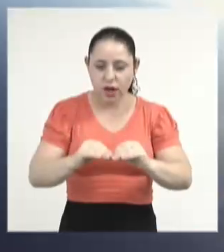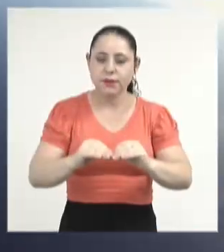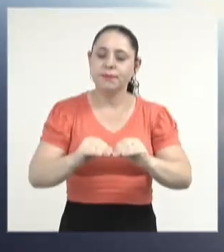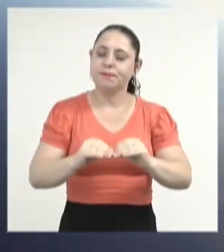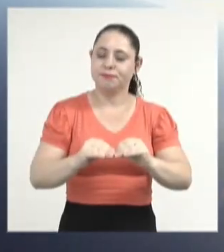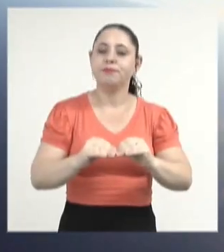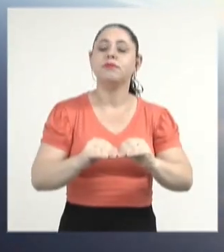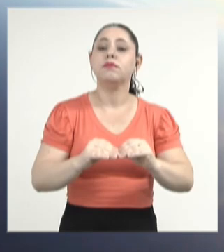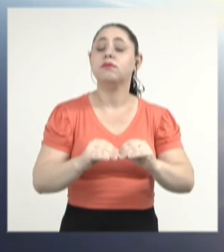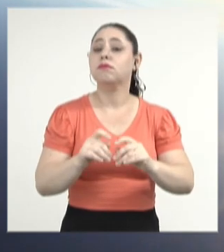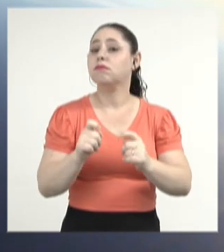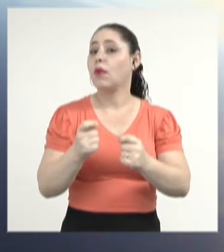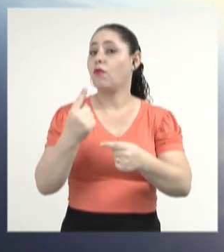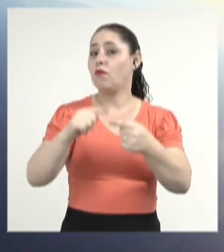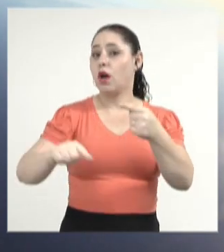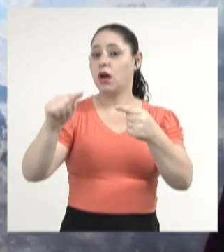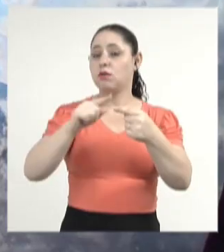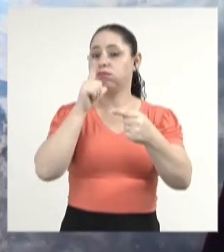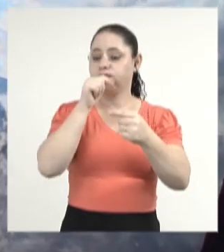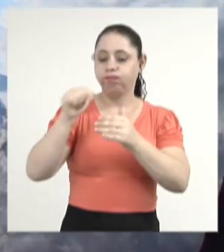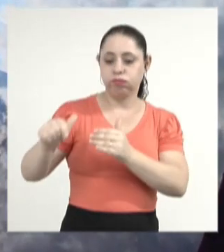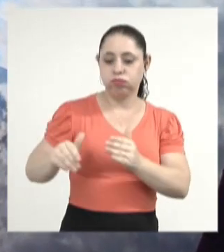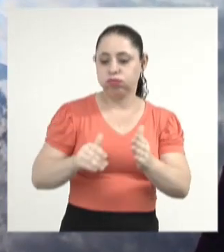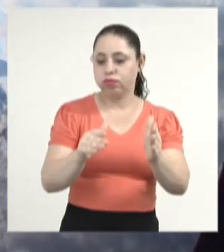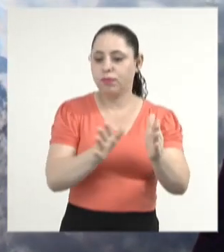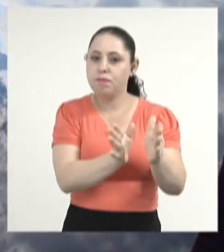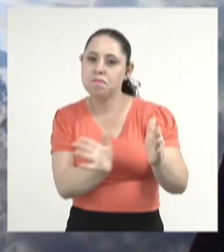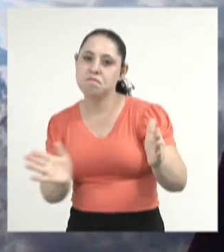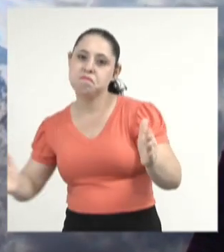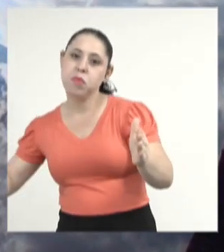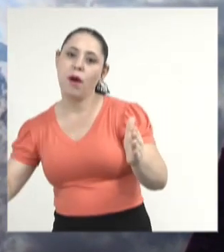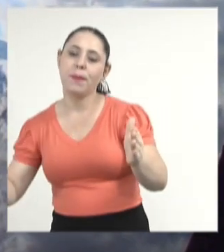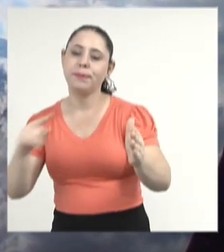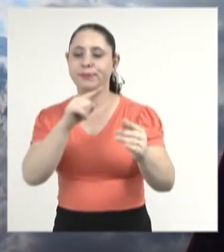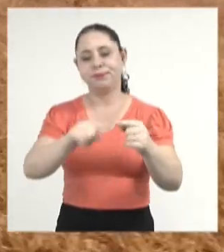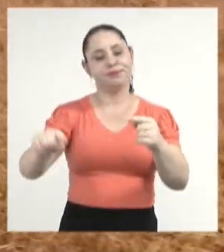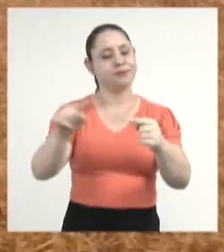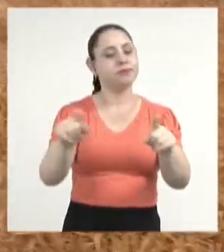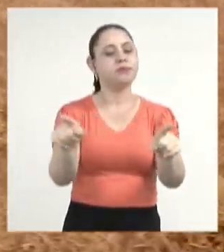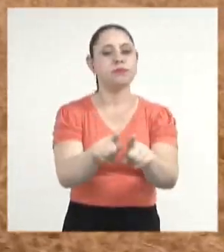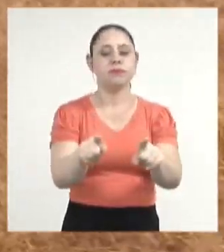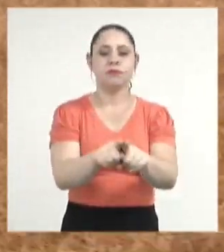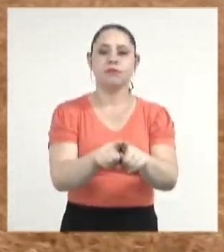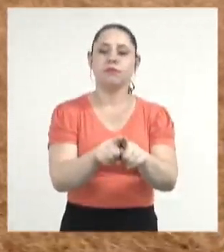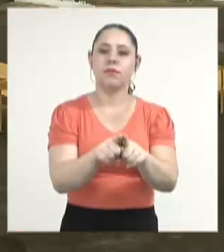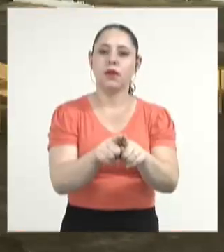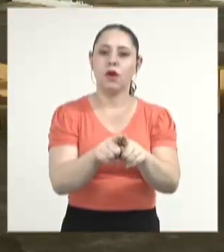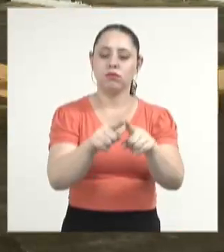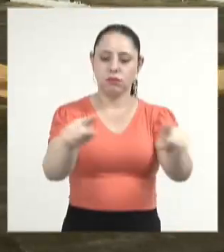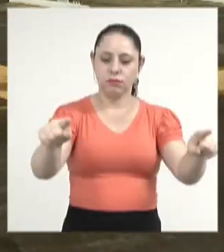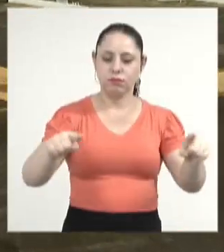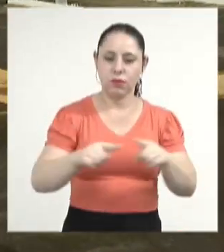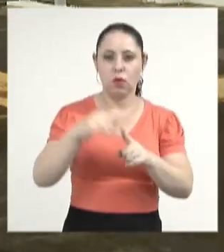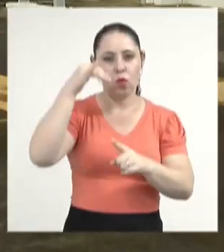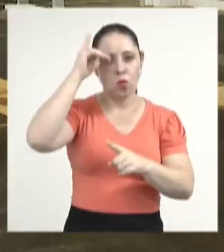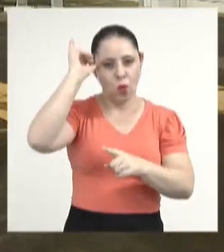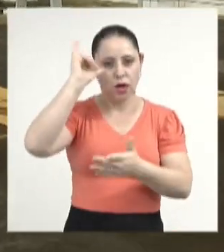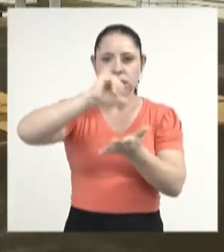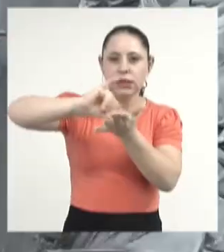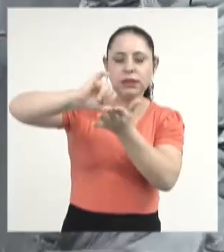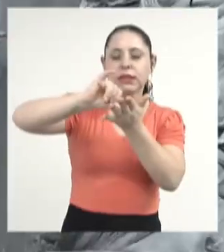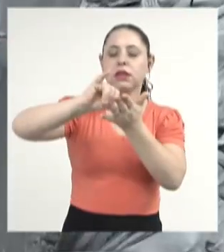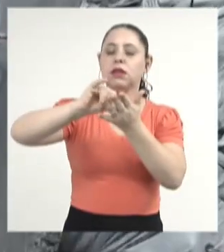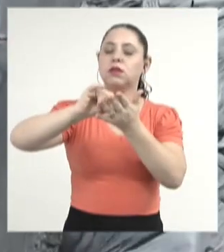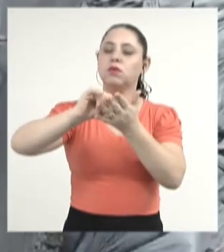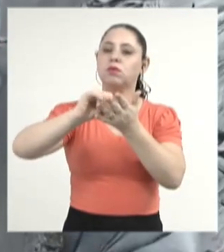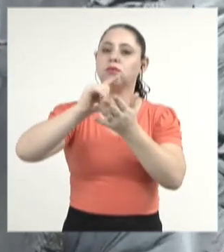biomassa. Impede mudanças no curso da água, seja por diques, drenos ou barragens. Confinamento de gado, novas pequenas centrais